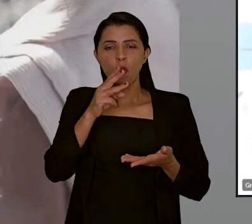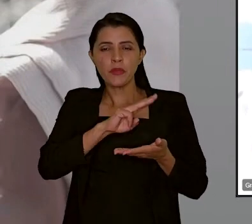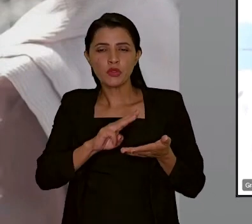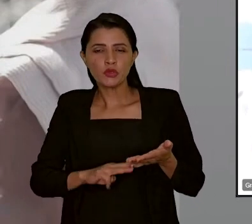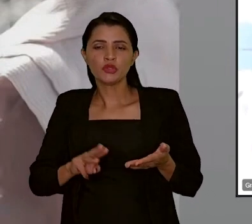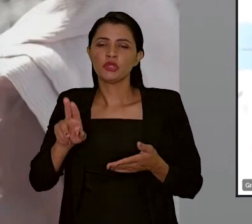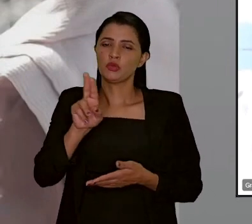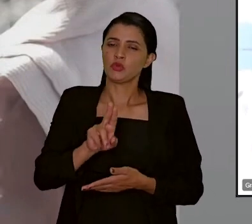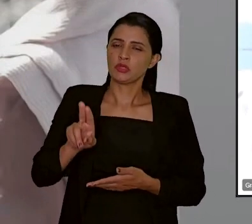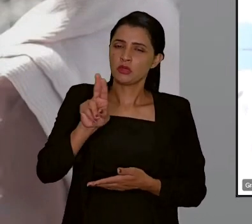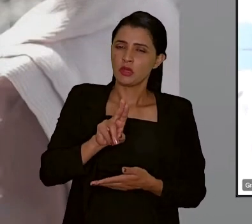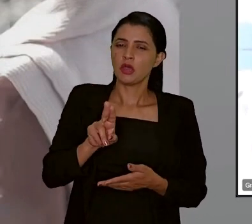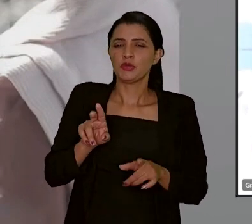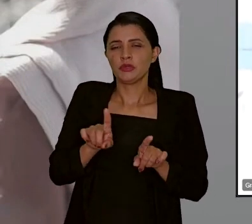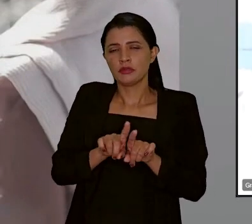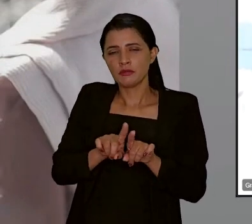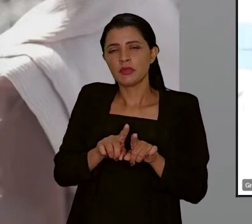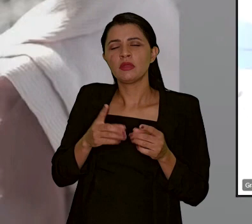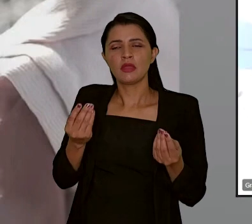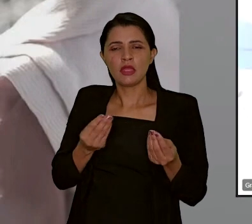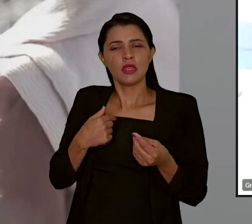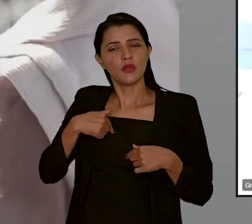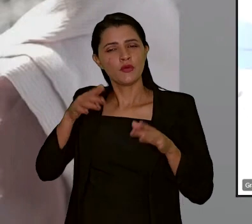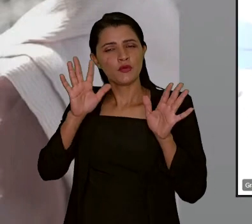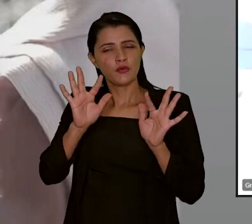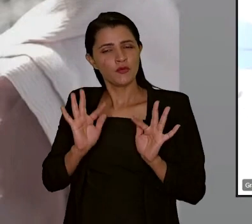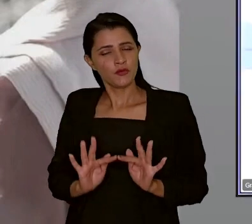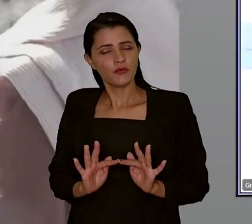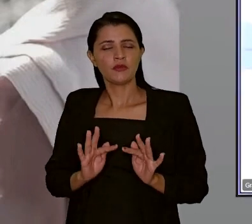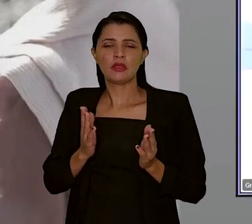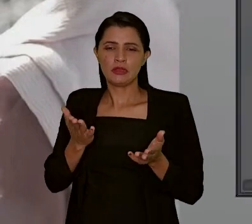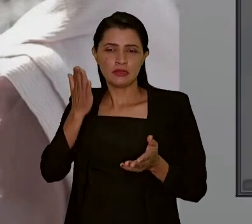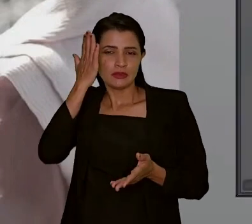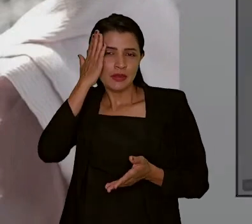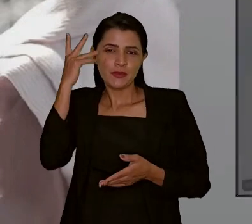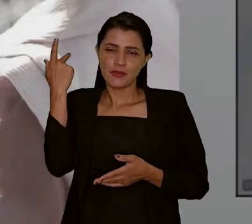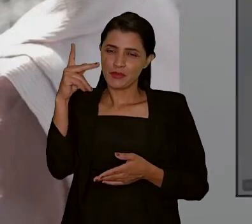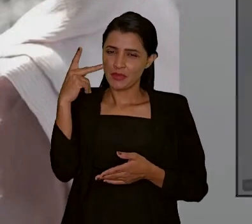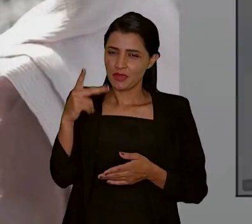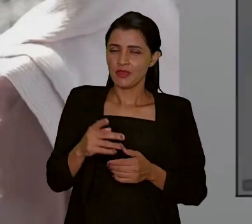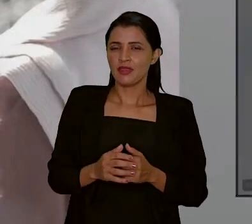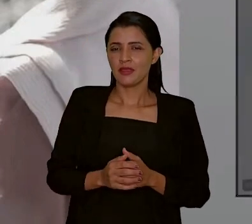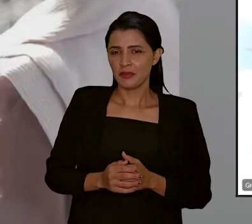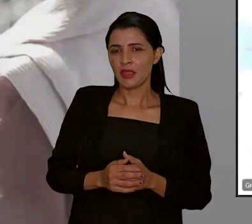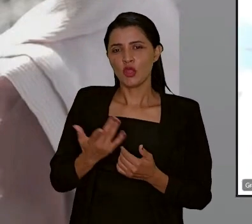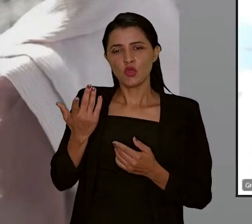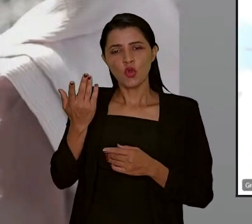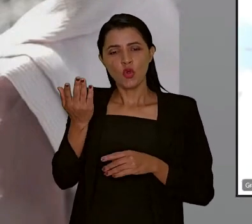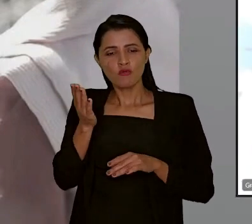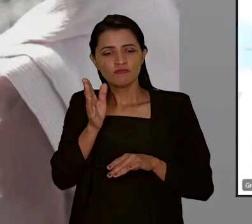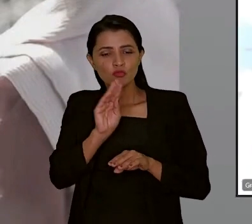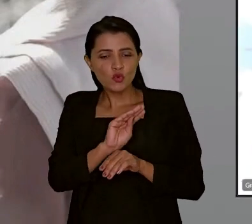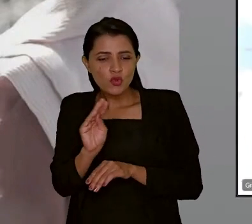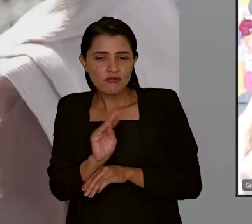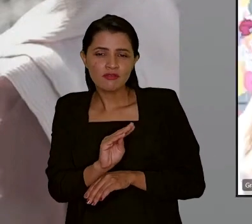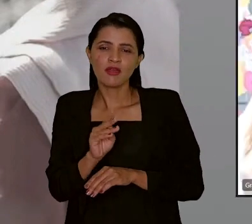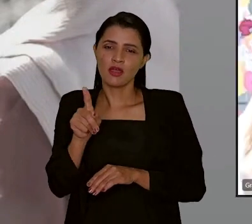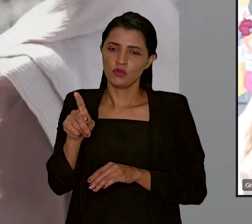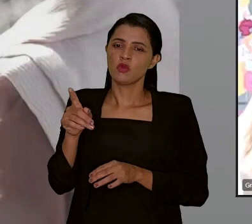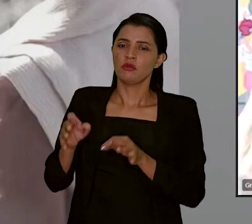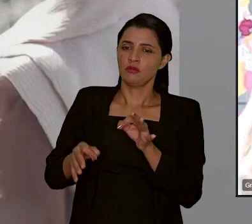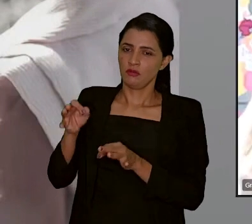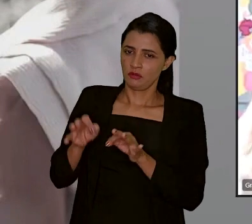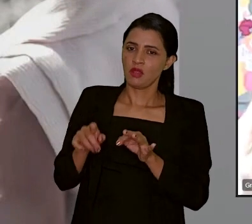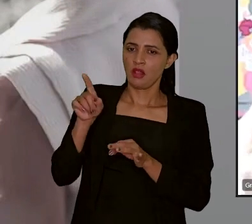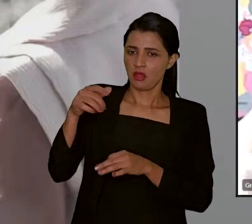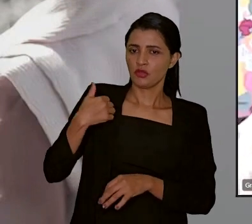fico feliz em saber do cuidado que os magistrados argentinos têm com relação às crianças,